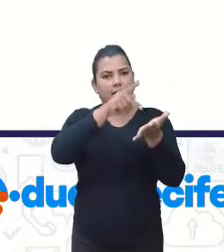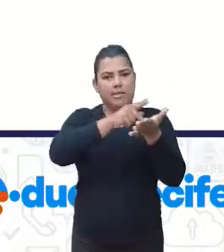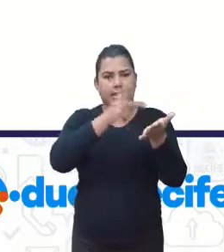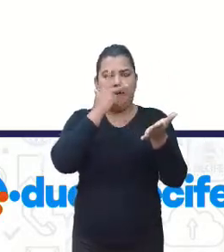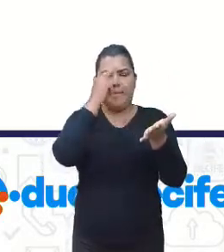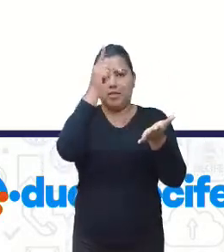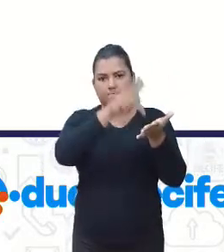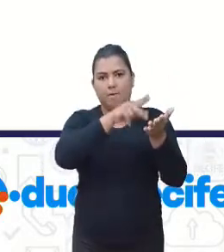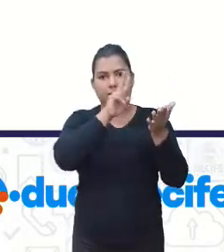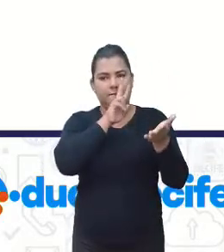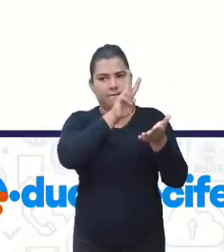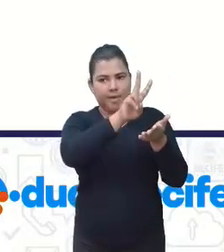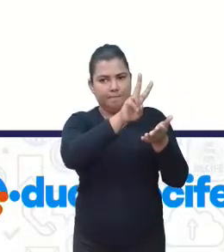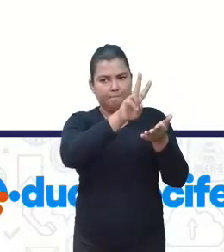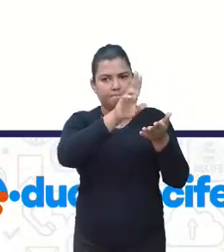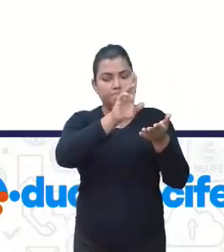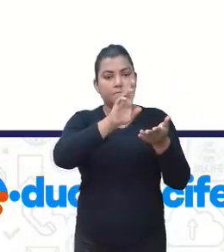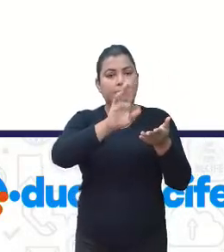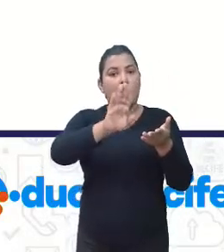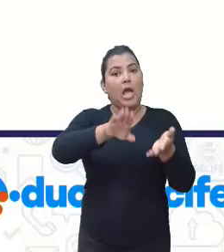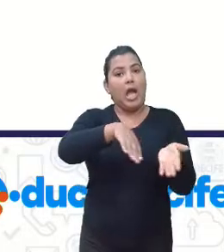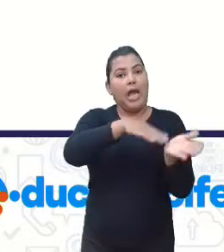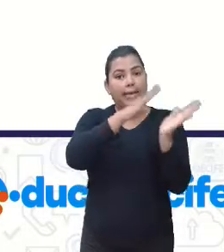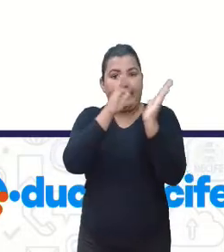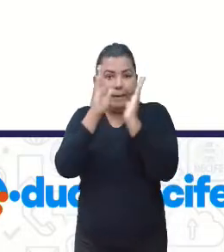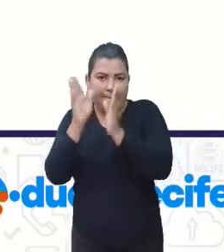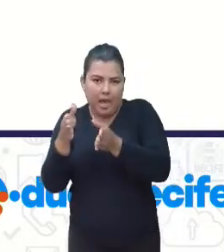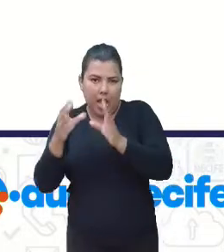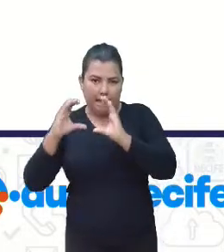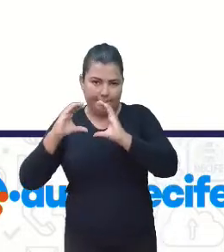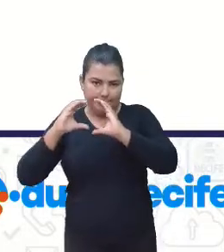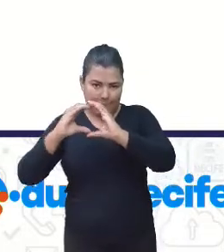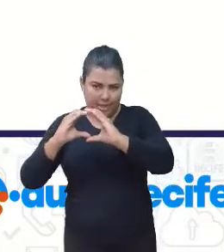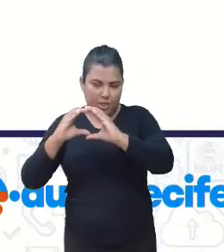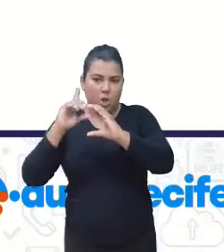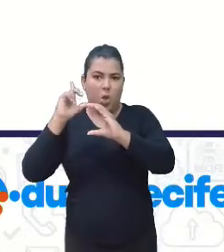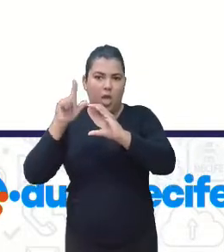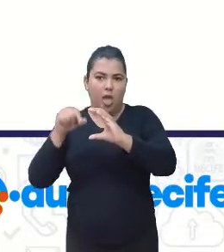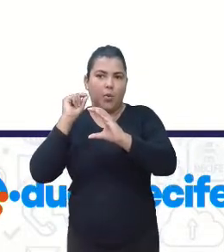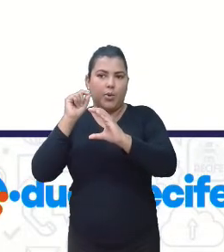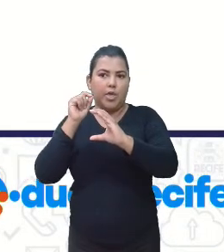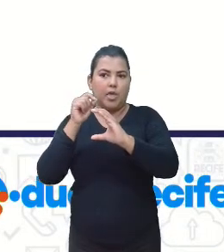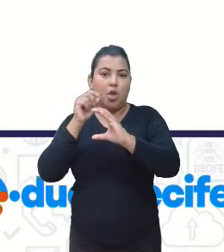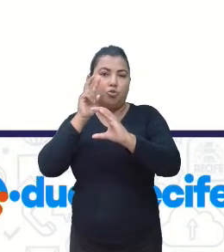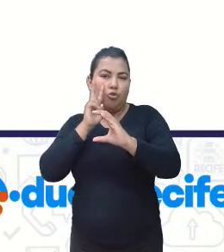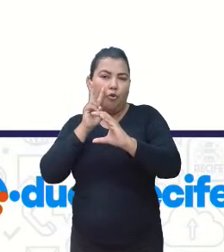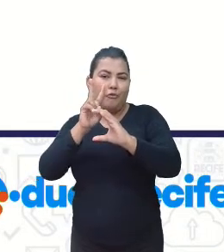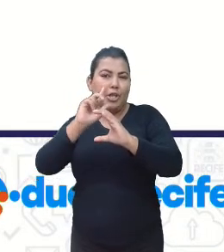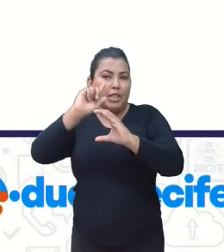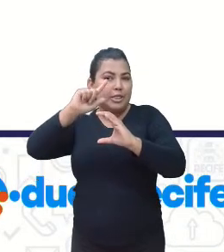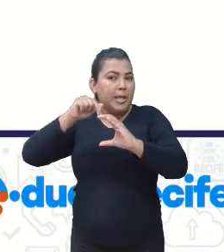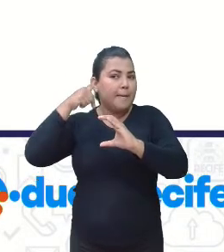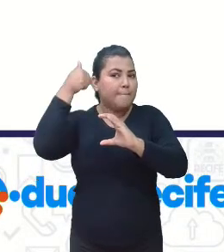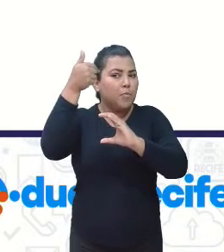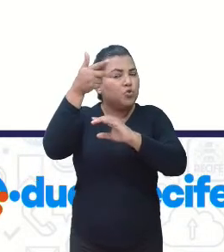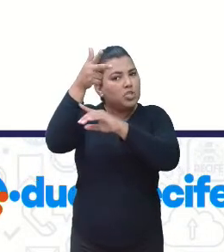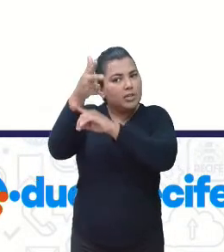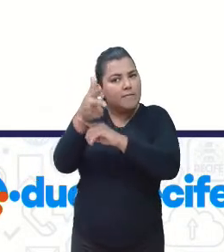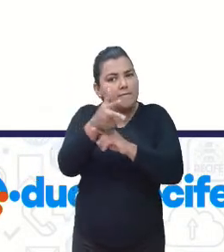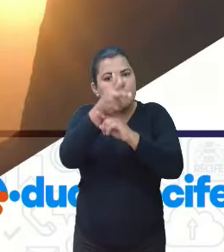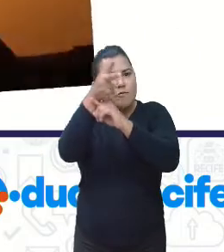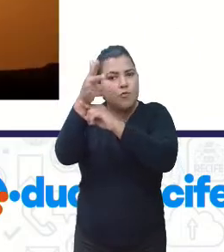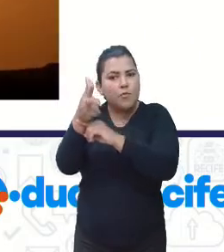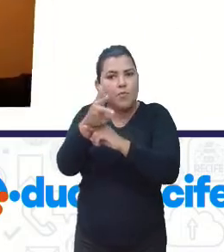esteja vendo. Vamos supor que aquela imagem intermediária é a imagem que eu esteja vendo depois de filmado